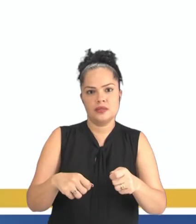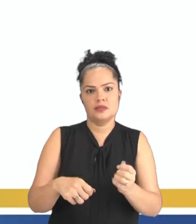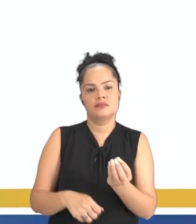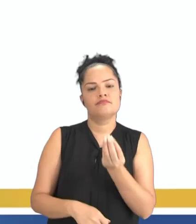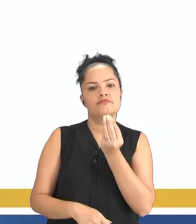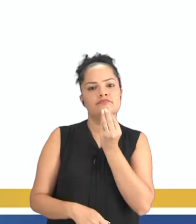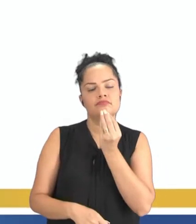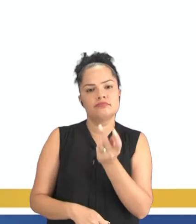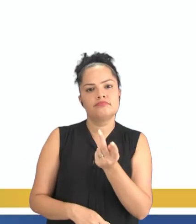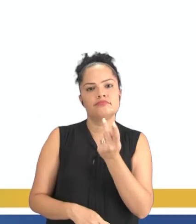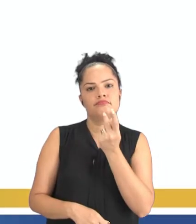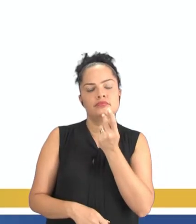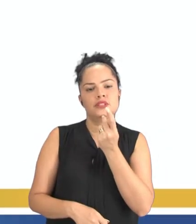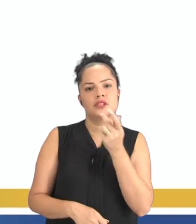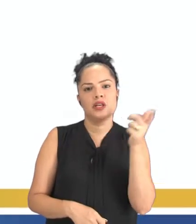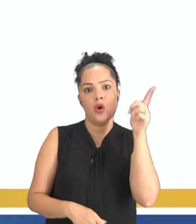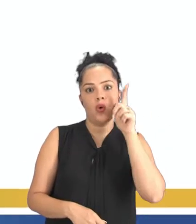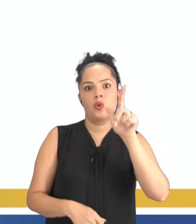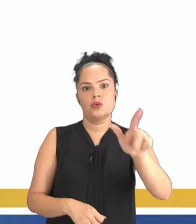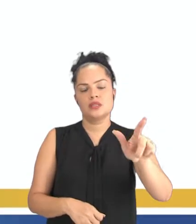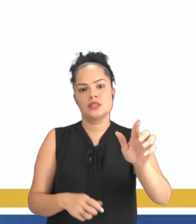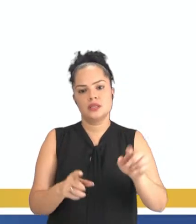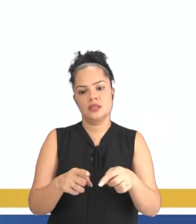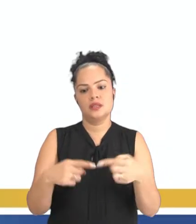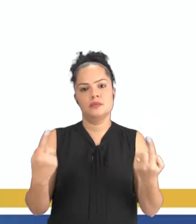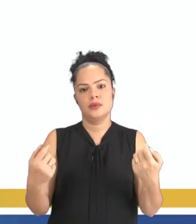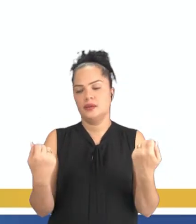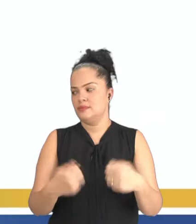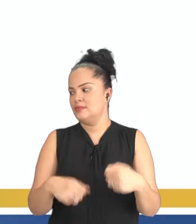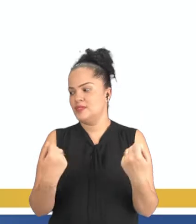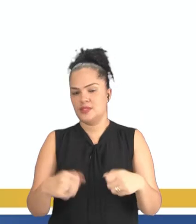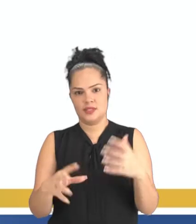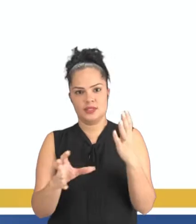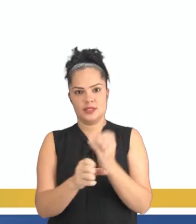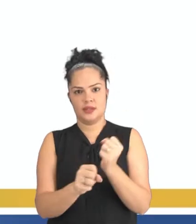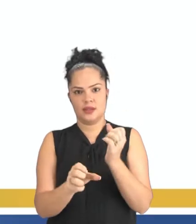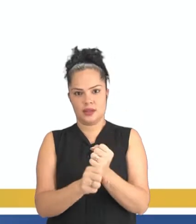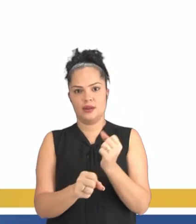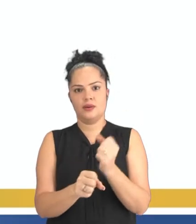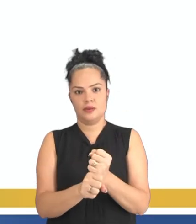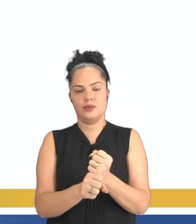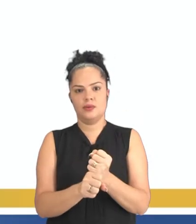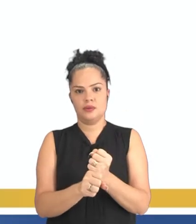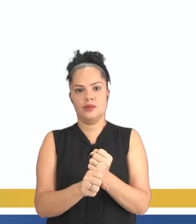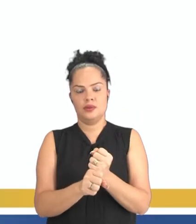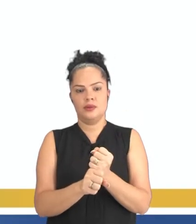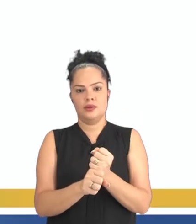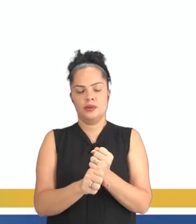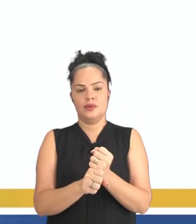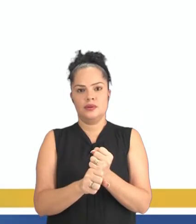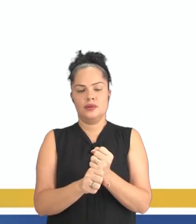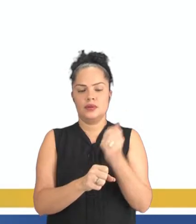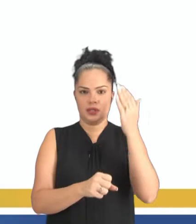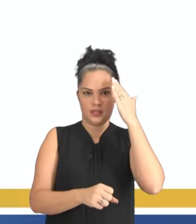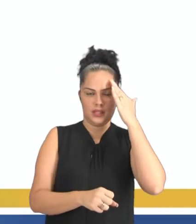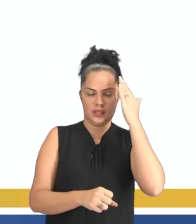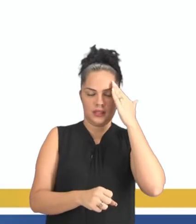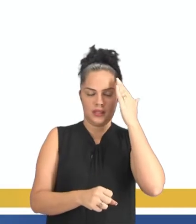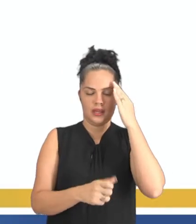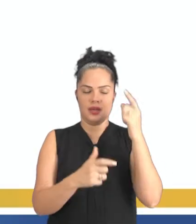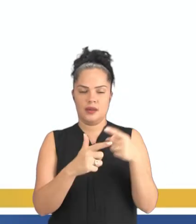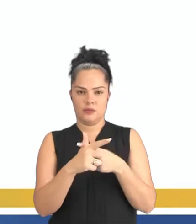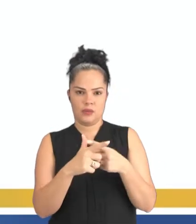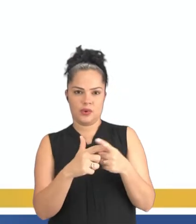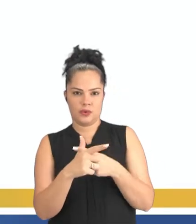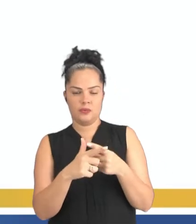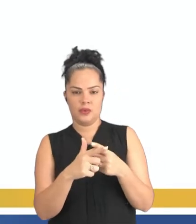a prova. Então, calcular essa probabilidade seria, então, aí um problema usando o que a gente